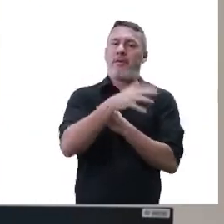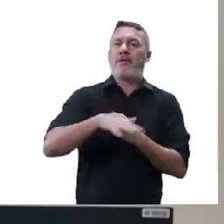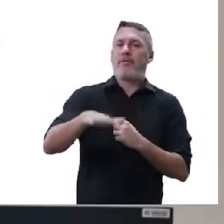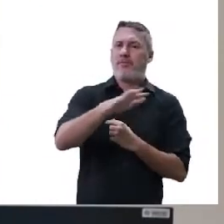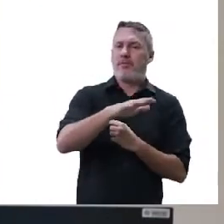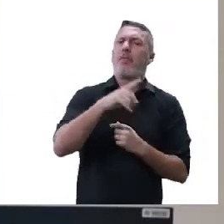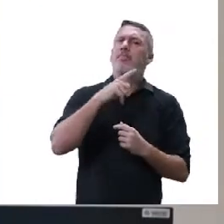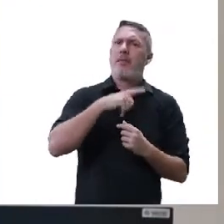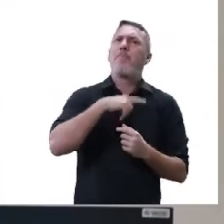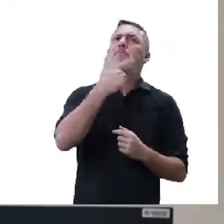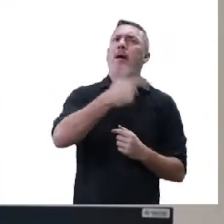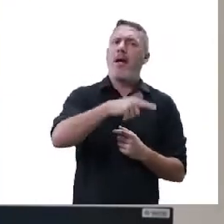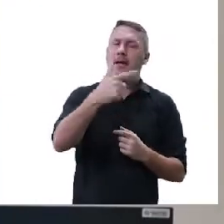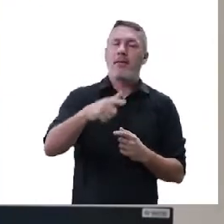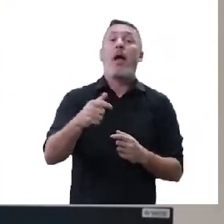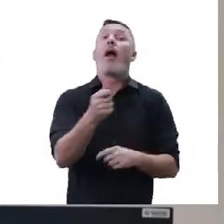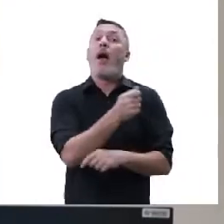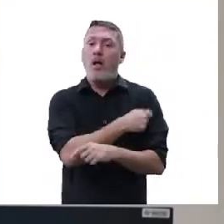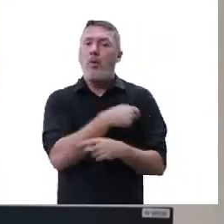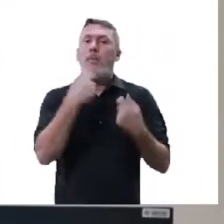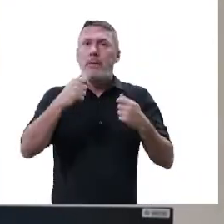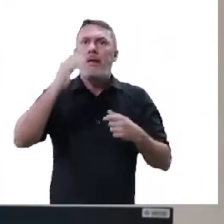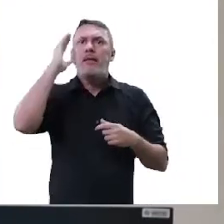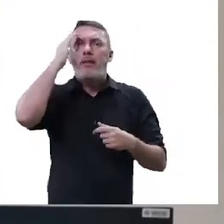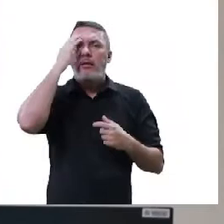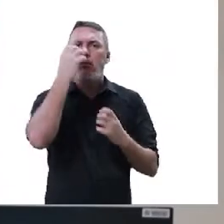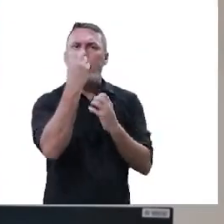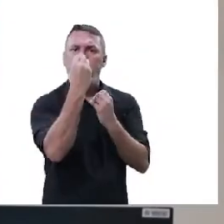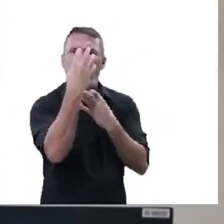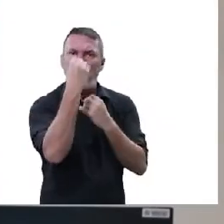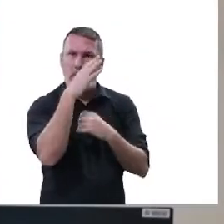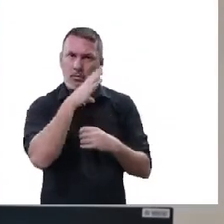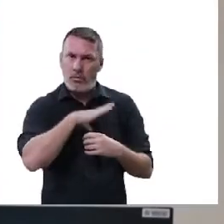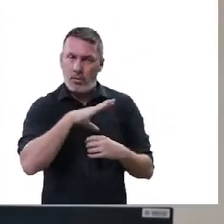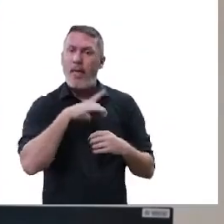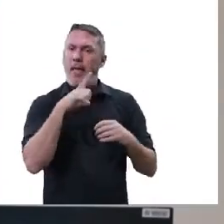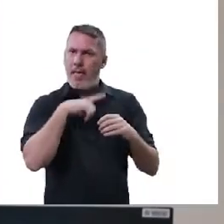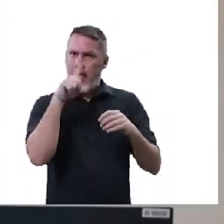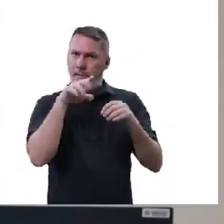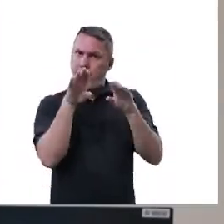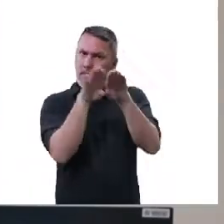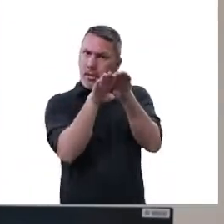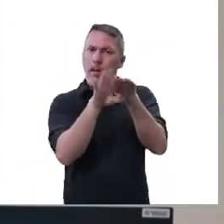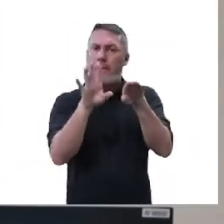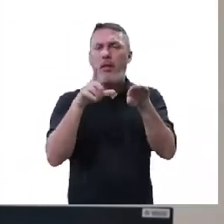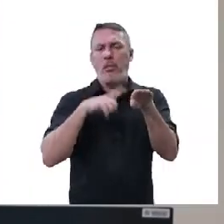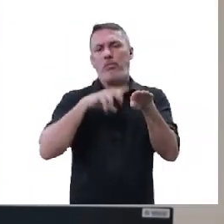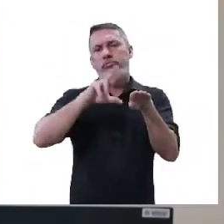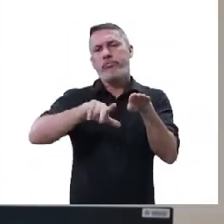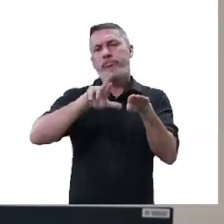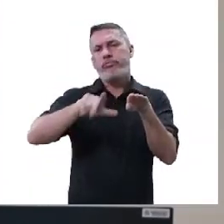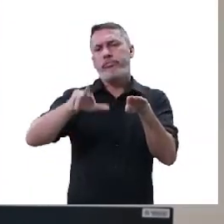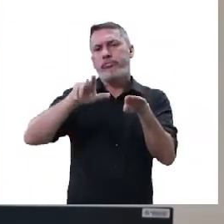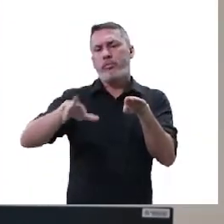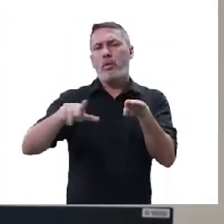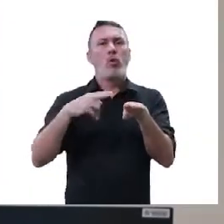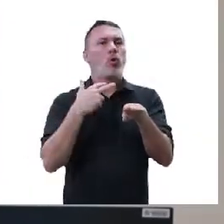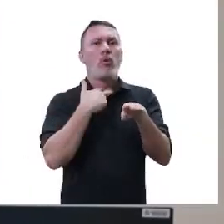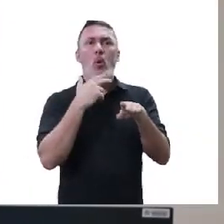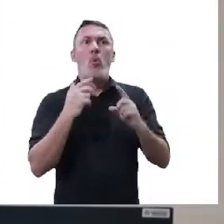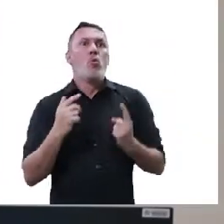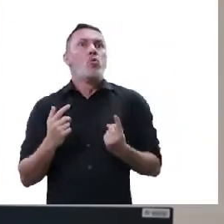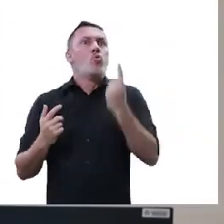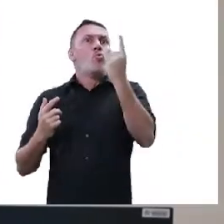E nós temos as outras, e ele tem que entender que, a partir daquilo ali, que nós chamamos da padrão, nós vamos ter as outras variações, ele